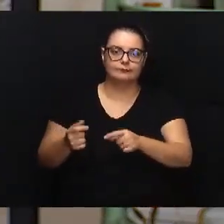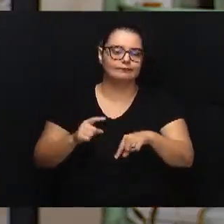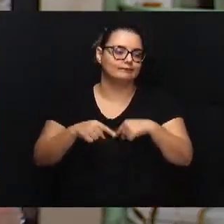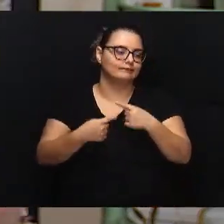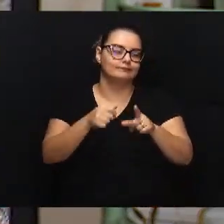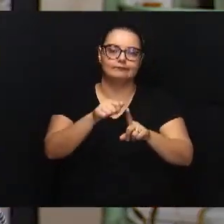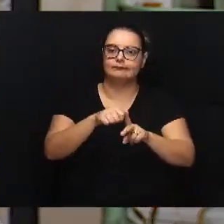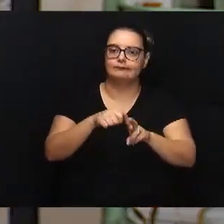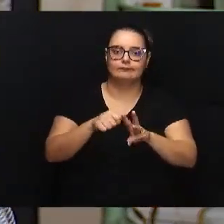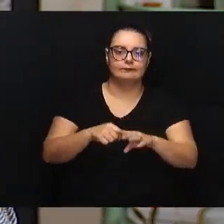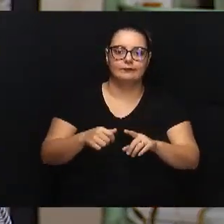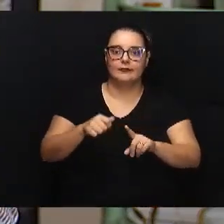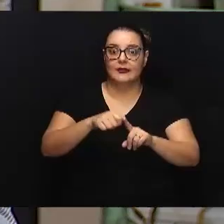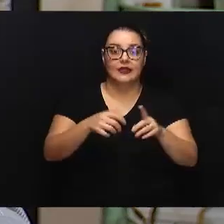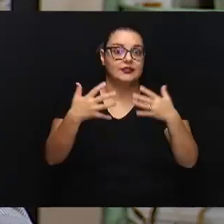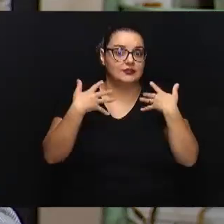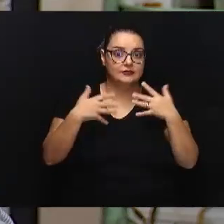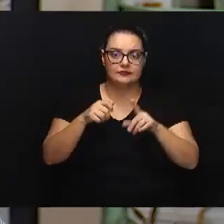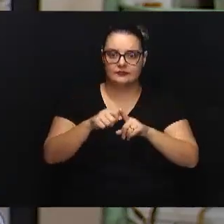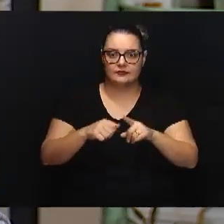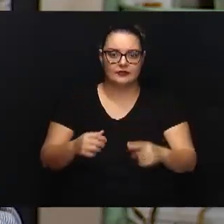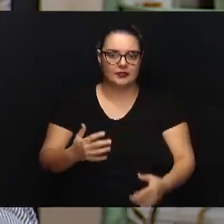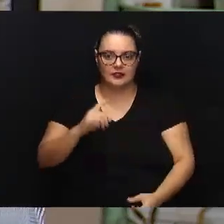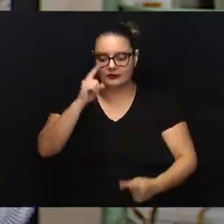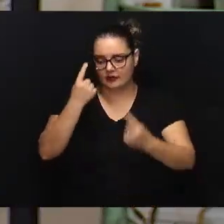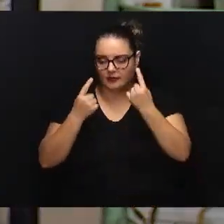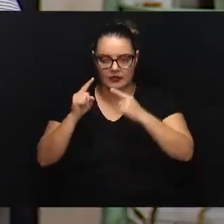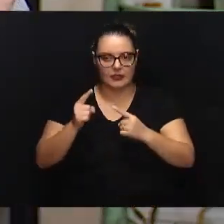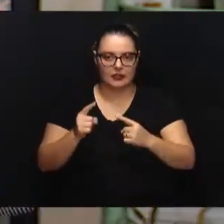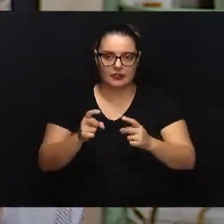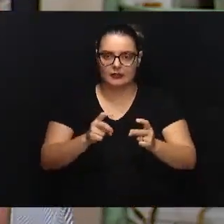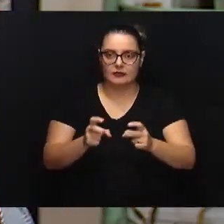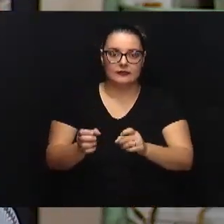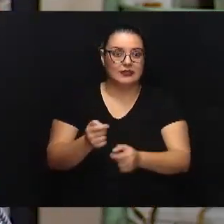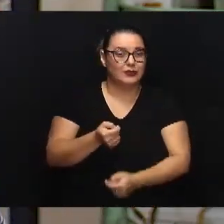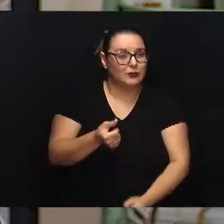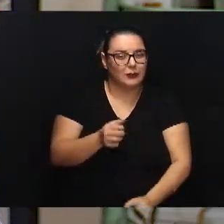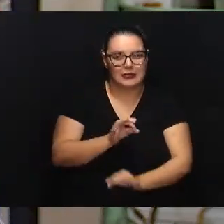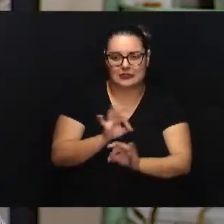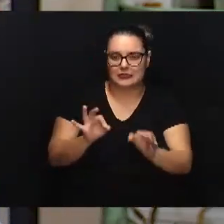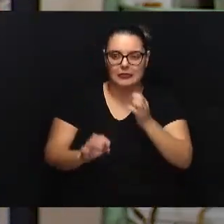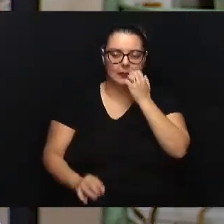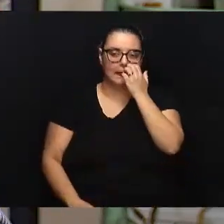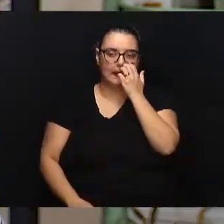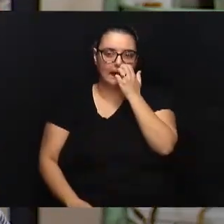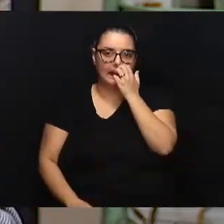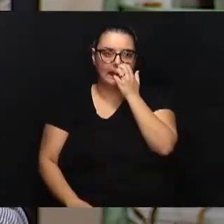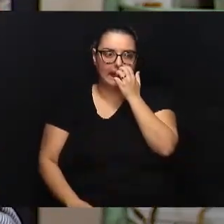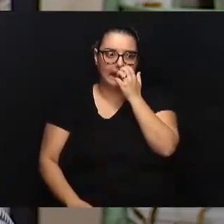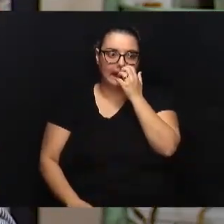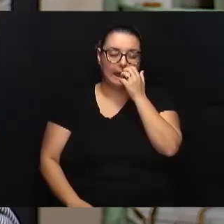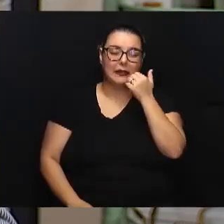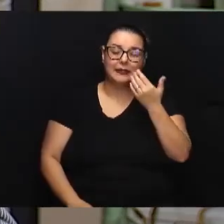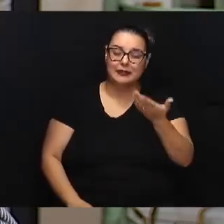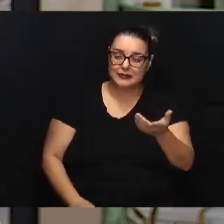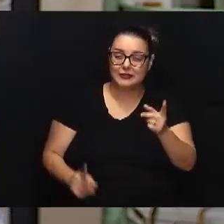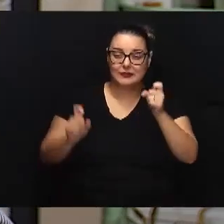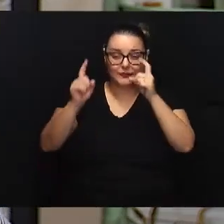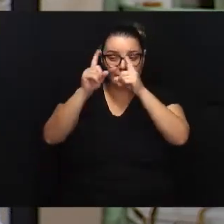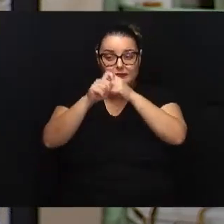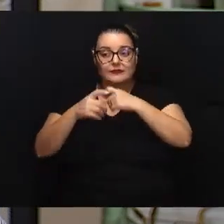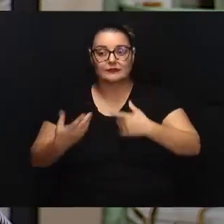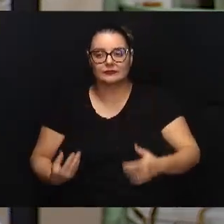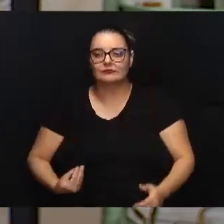e fevereiro, por exemplo, praticamente não se vende nada. E aí isso é muito difícil para quem a vida inteira trabalhou